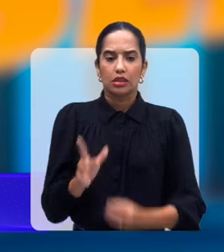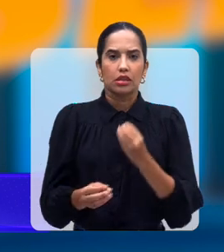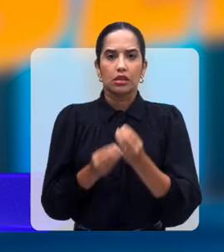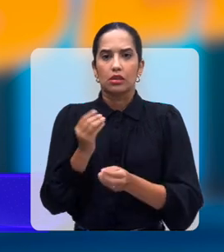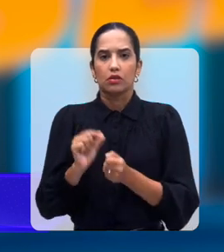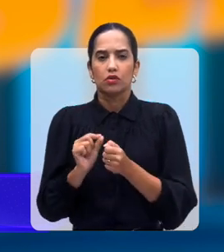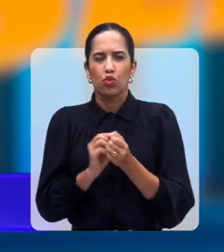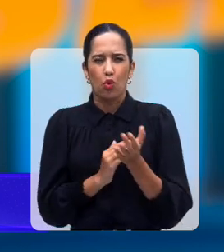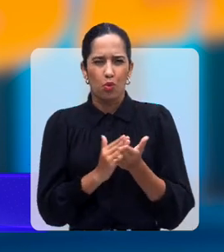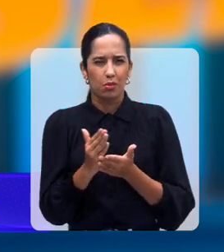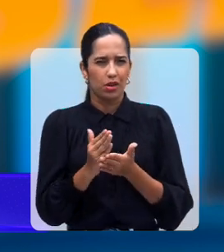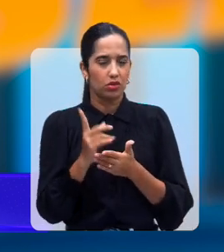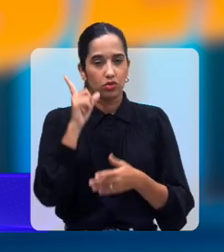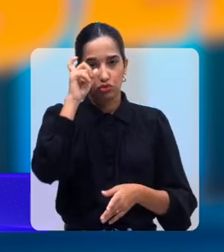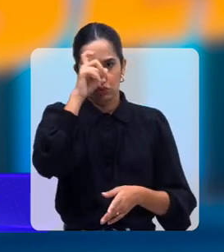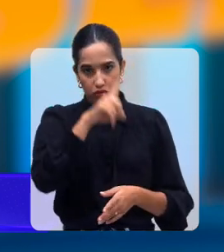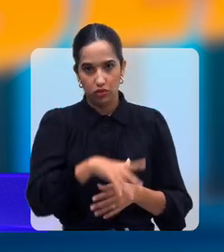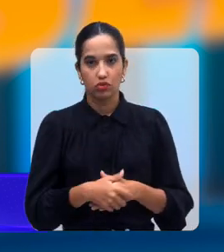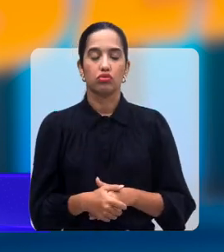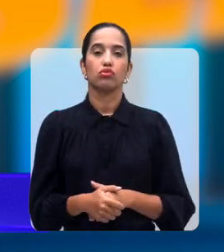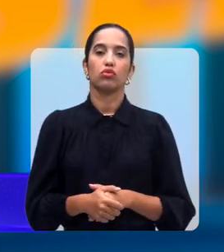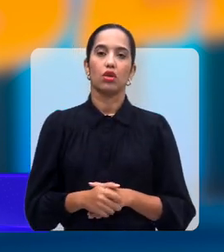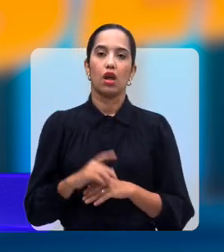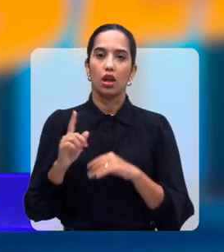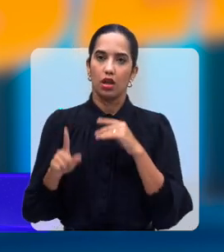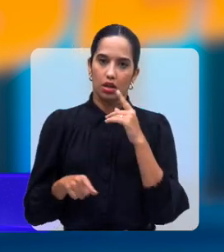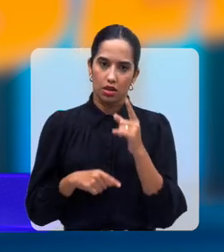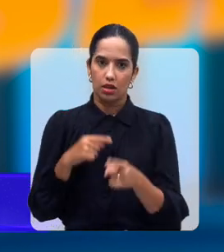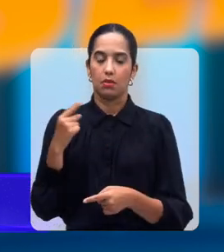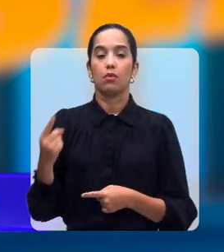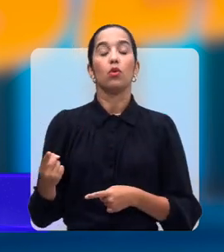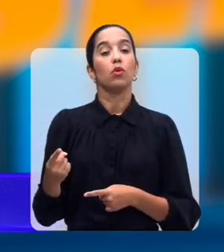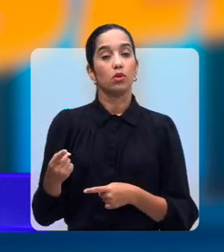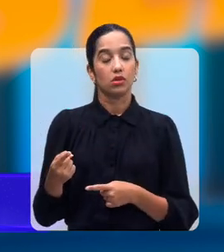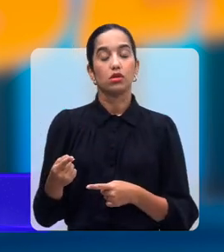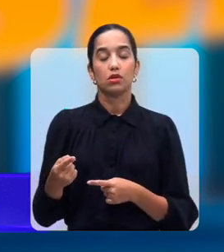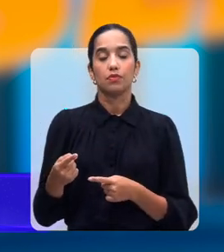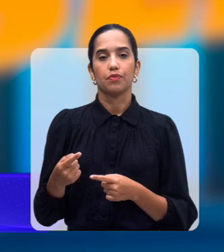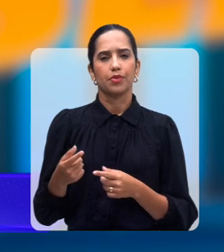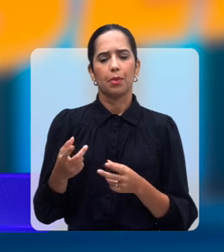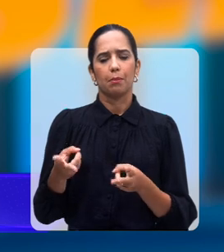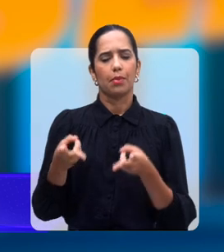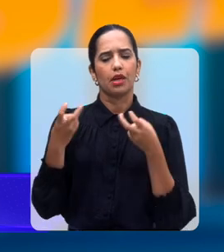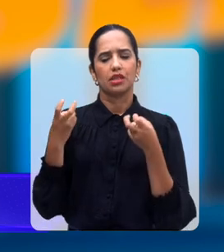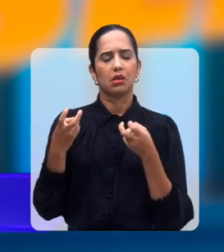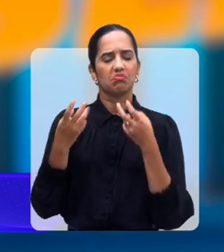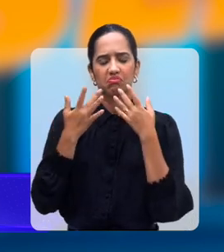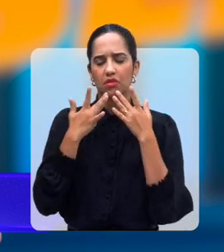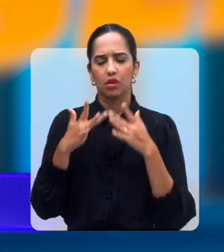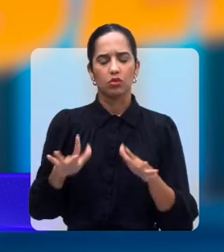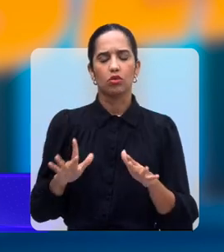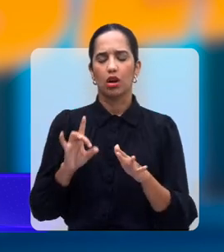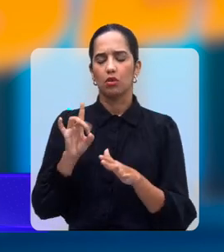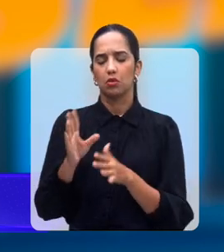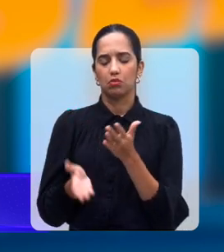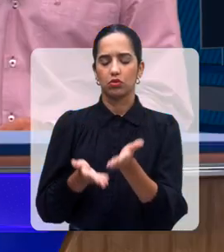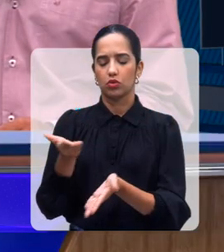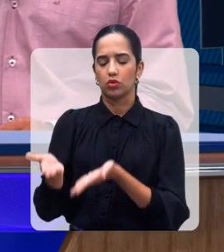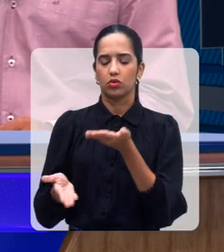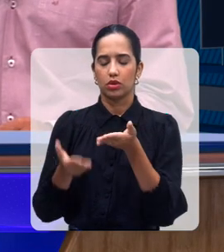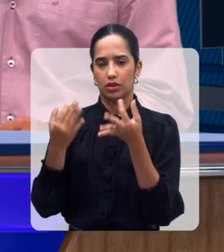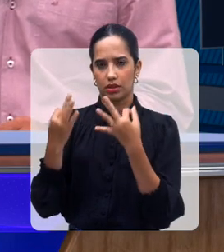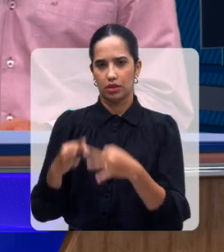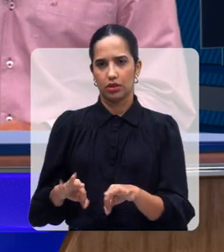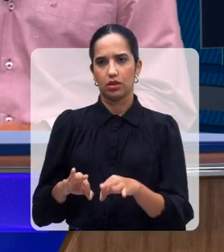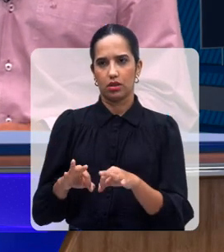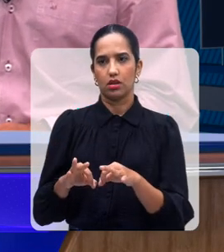desestabilizada, porque é o diferente, é o diferente. Aí depois vamos ver que não é nada demais e que só fazer o